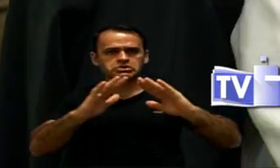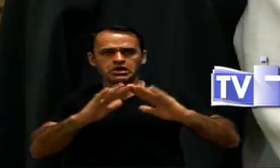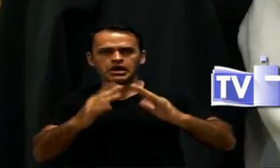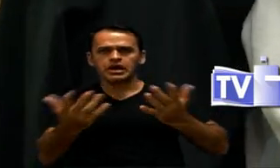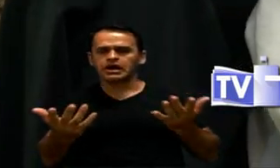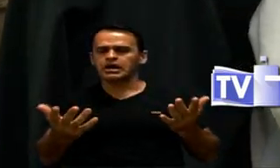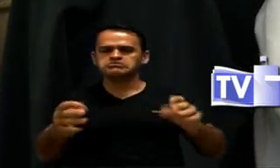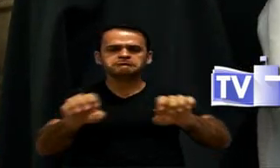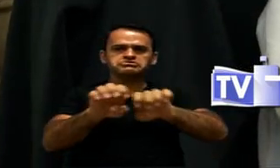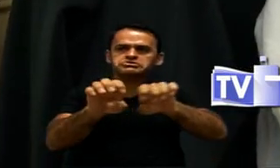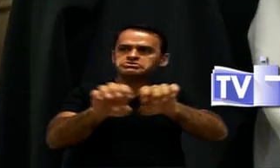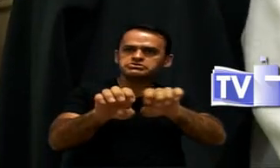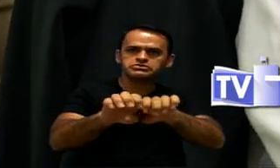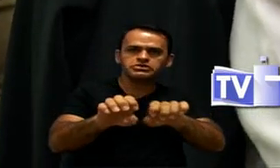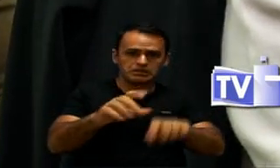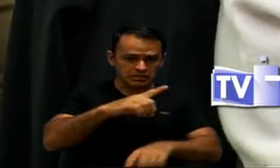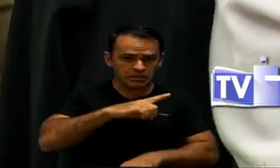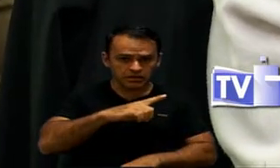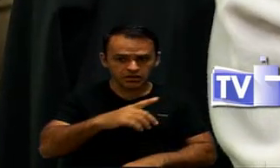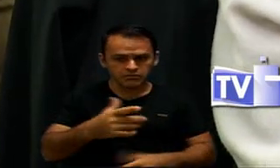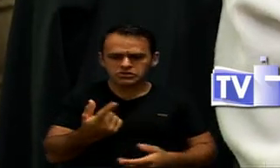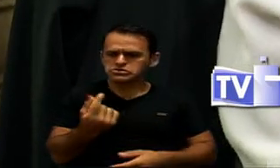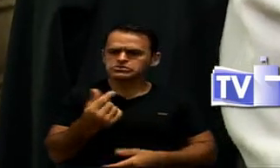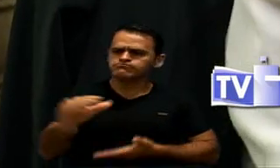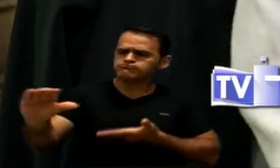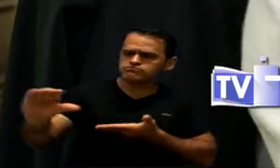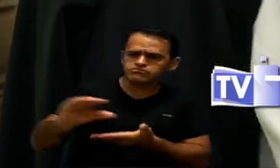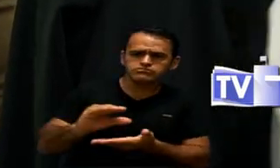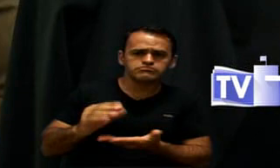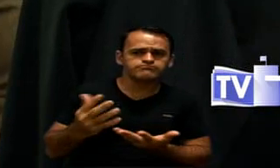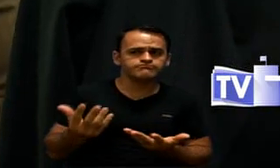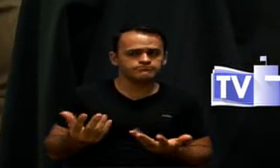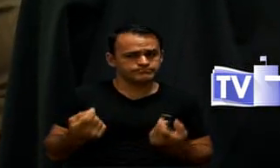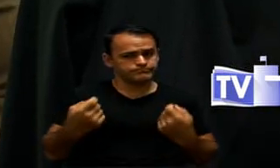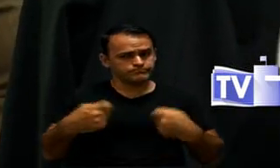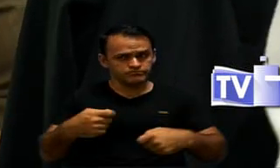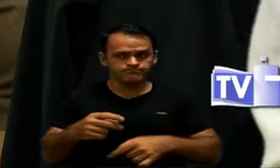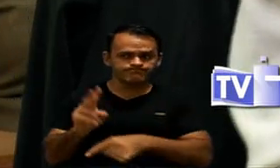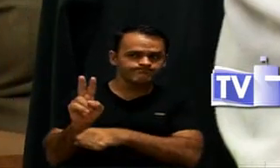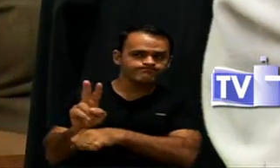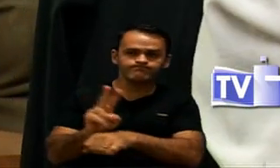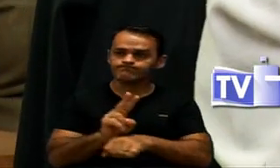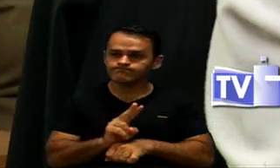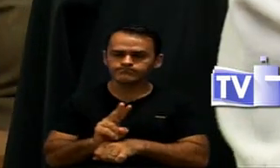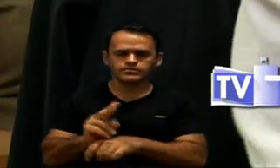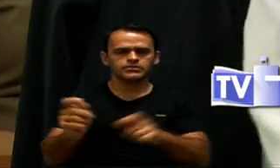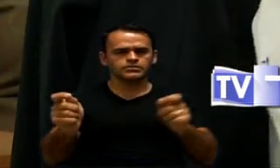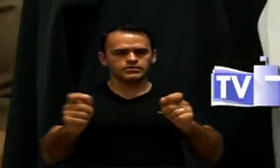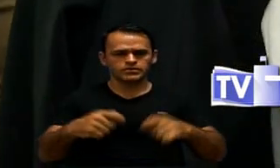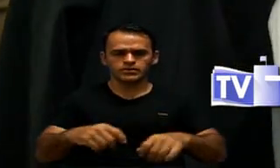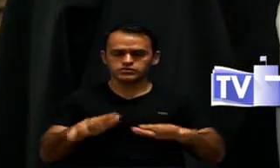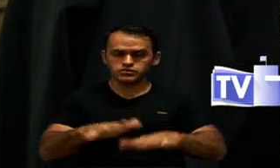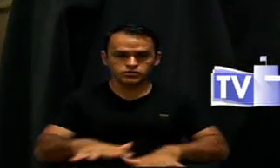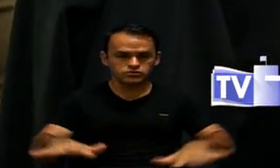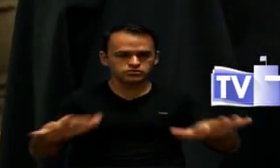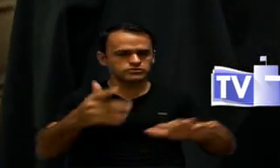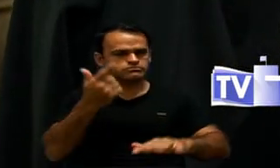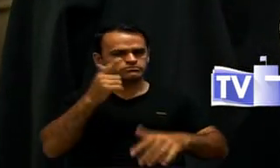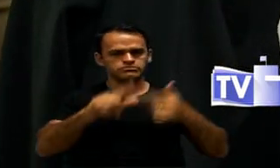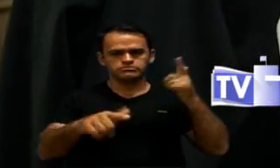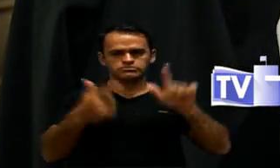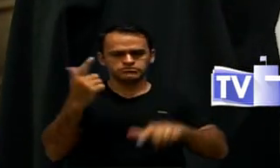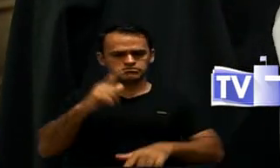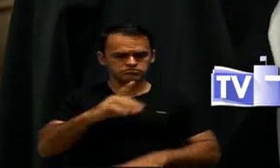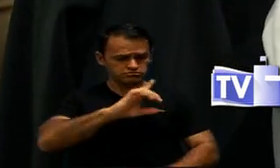também fiscalizar onde está indo este dinheiro que a gente precisa para fazer com que as estruturas funcionem. Existe a Delegacia